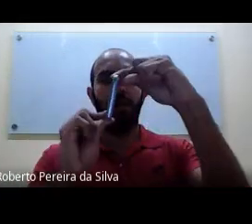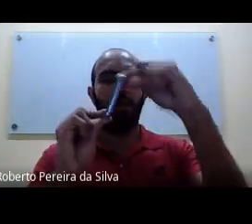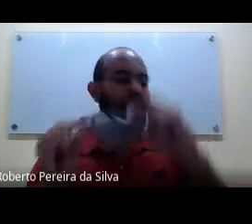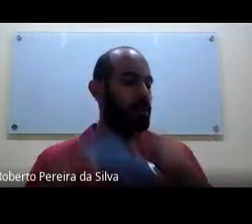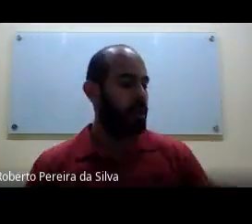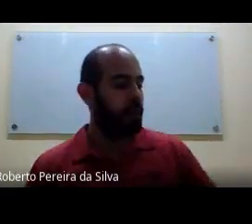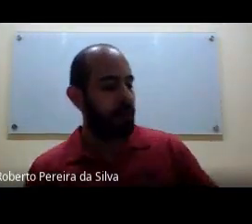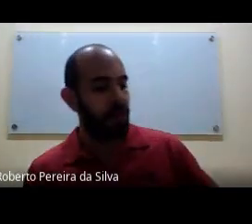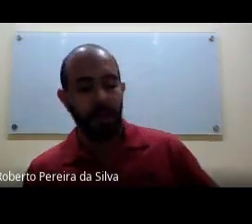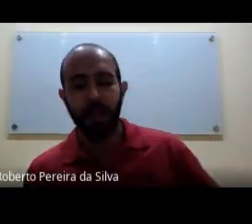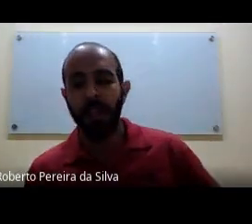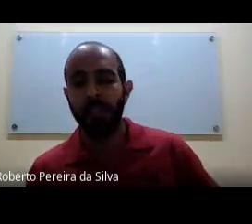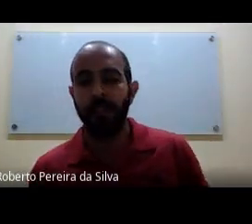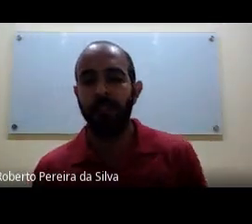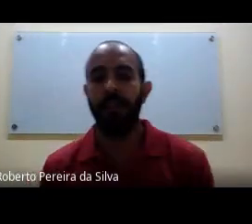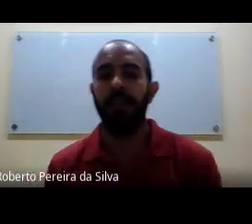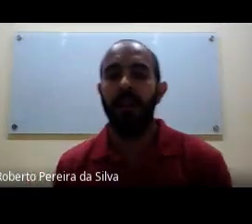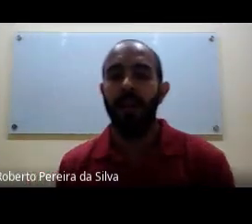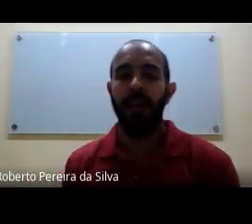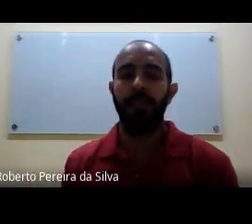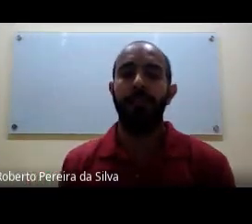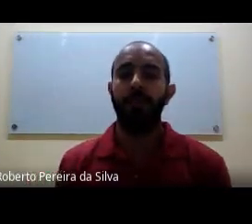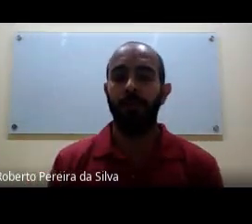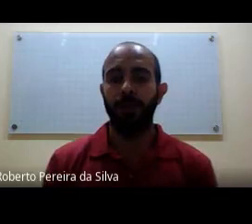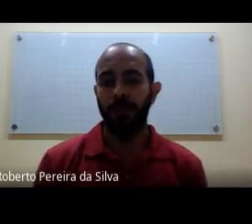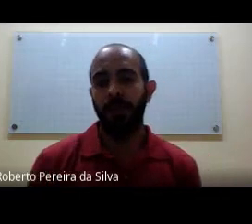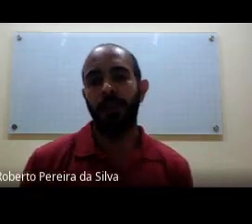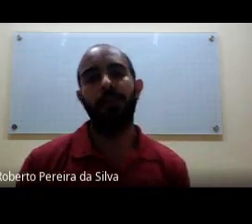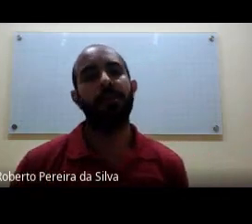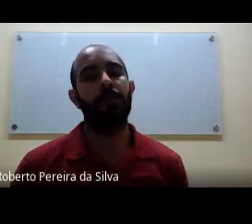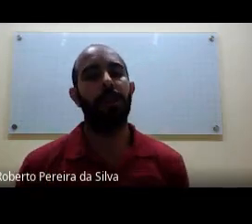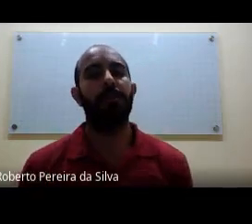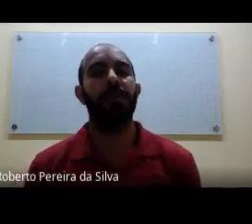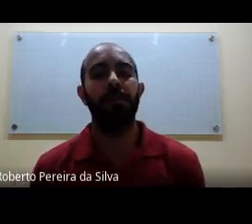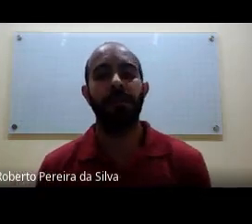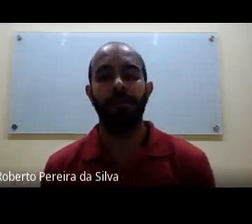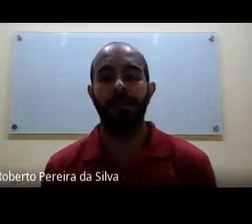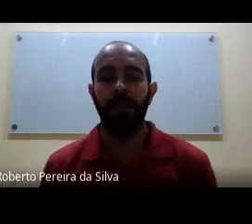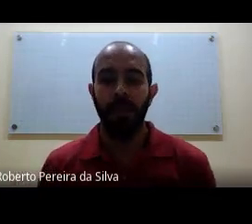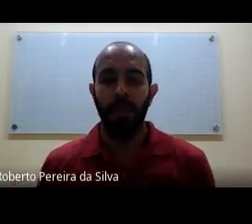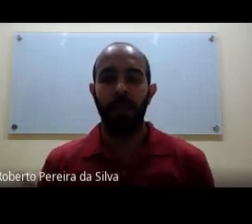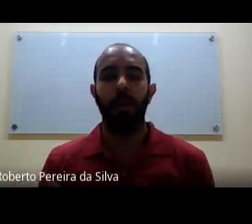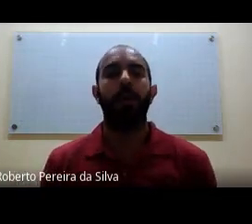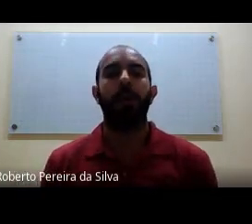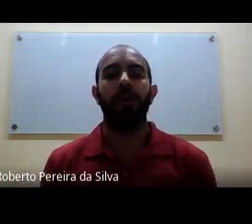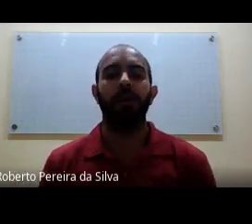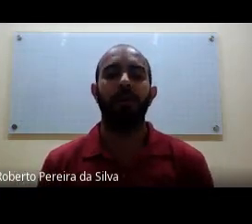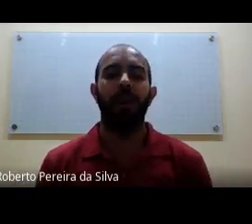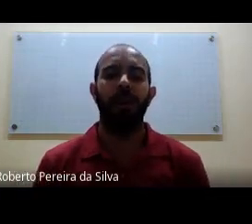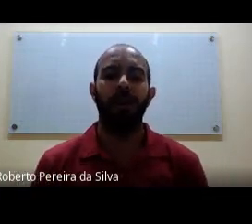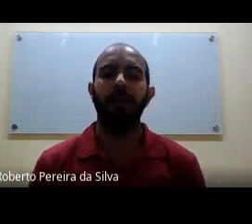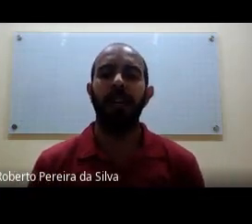a rotacionar. E aí a gente vai ver que esse fenômeno, que quando você pega uma determinada espira, coloca